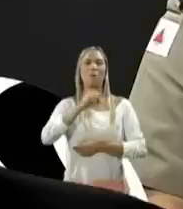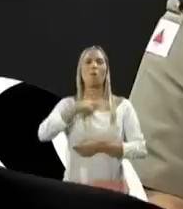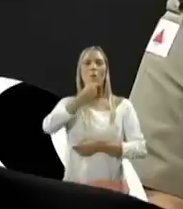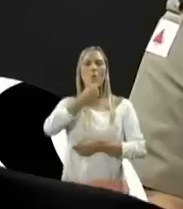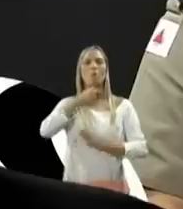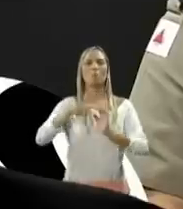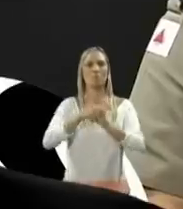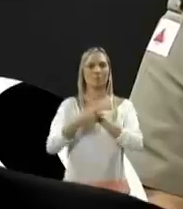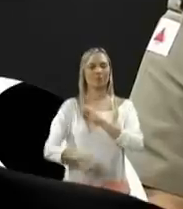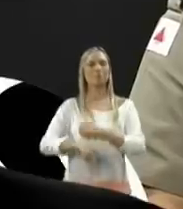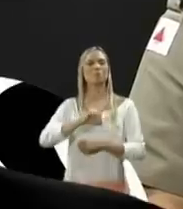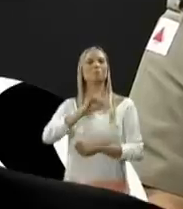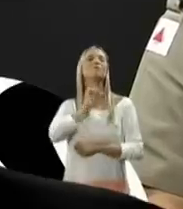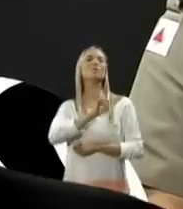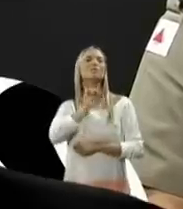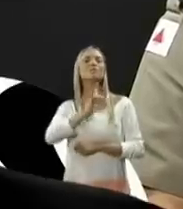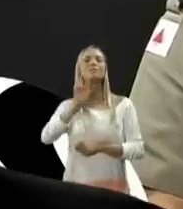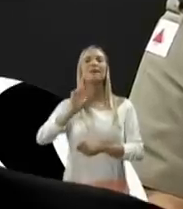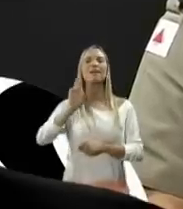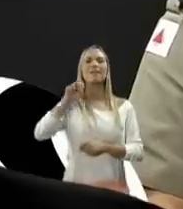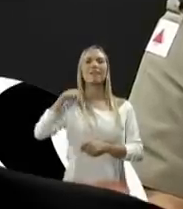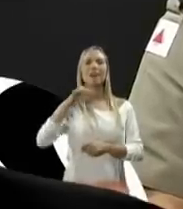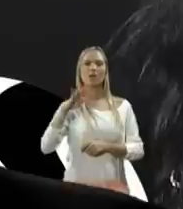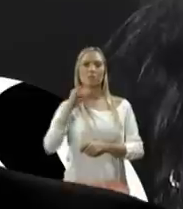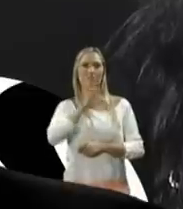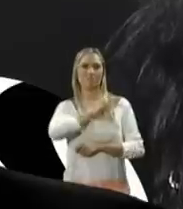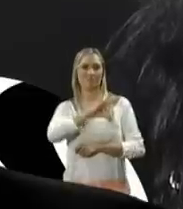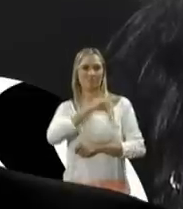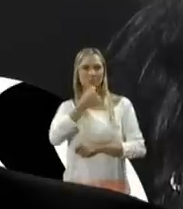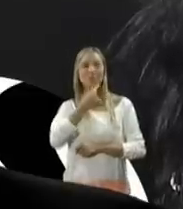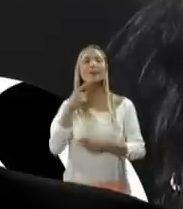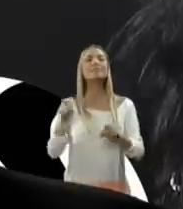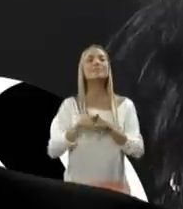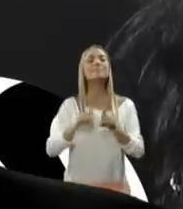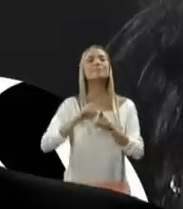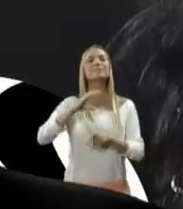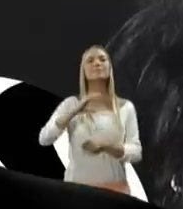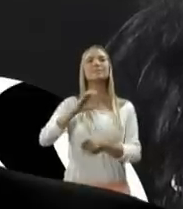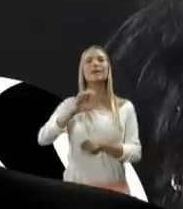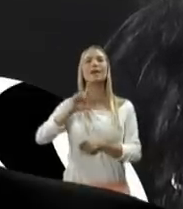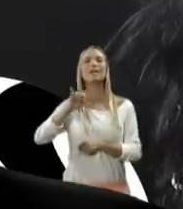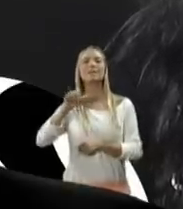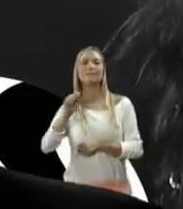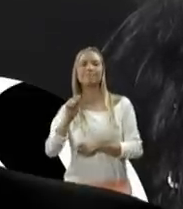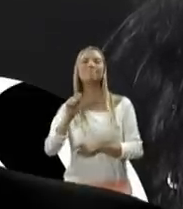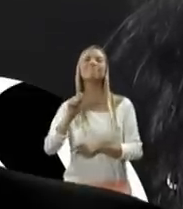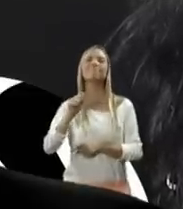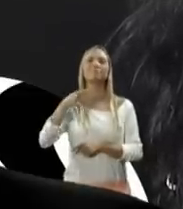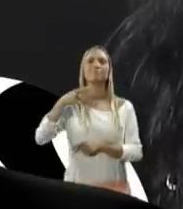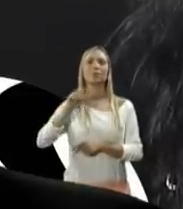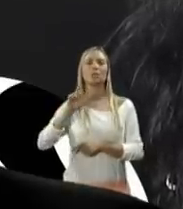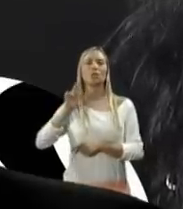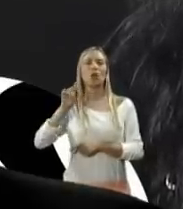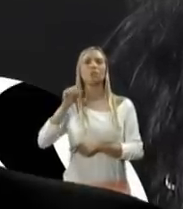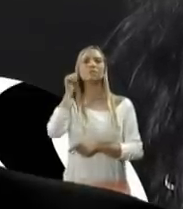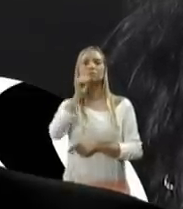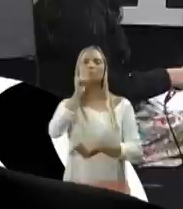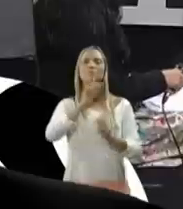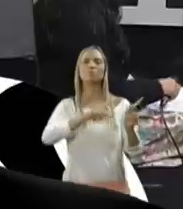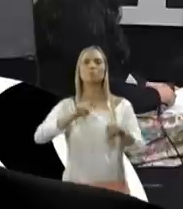Minas Gerais, Renato Federici, e com Célia Pedrosa, professora do curso de Serviço Social do